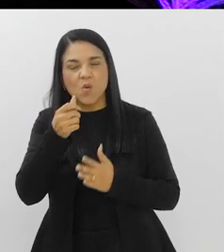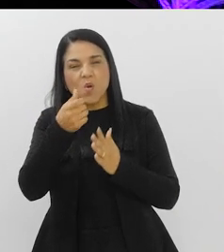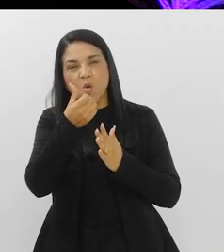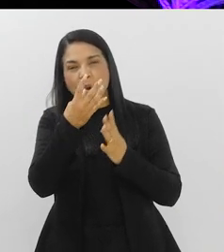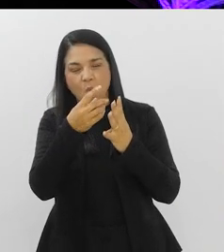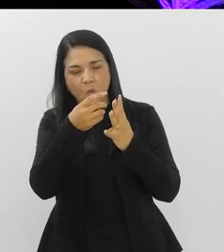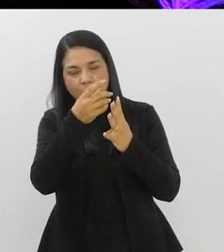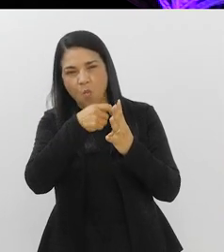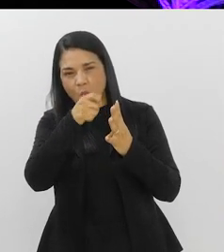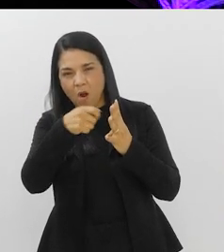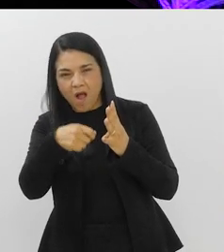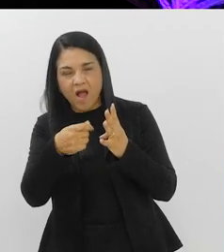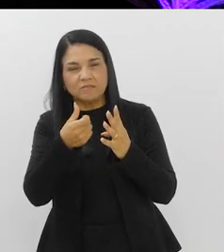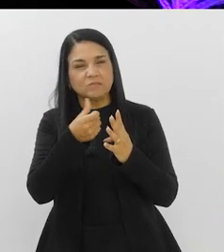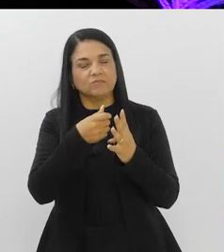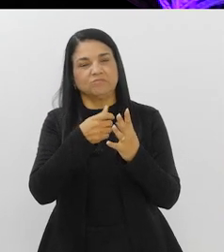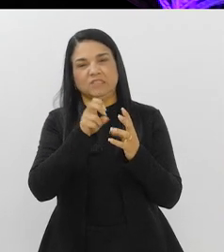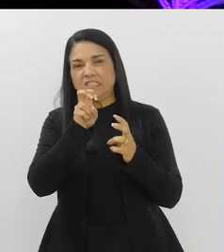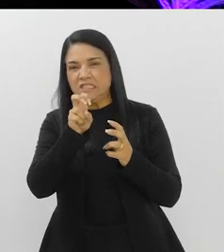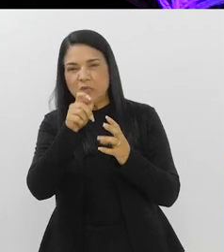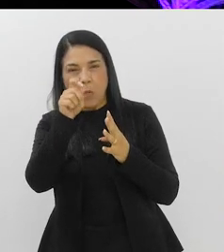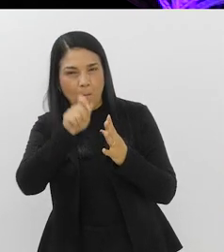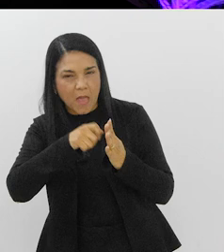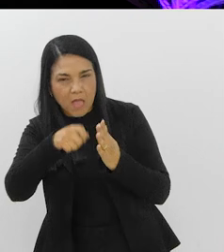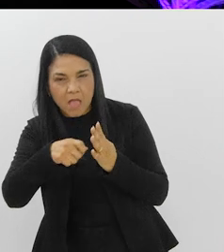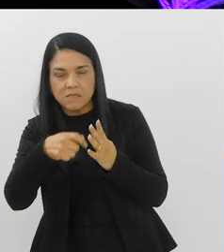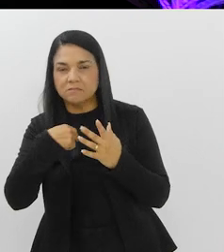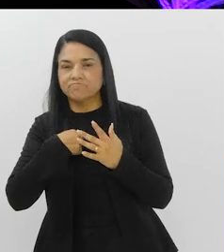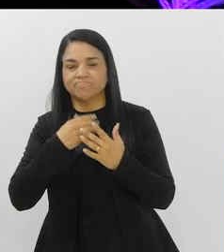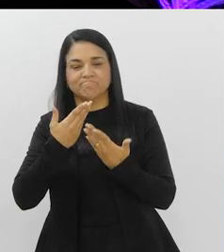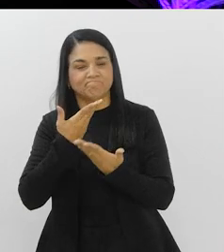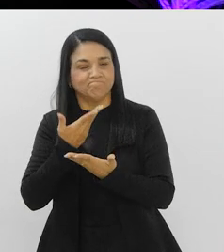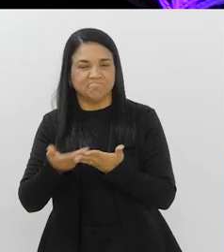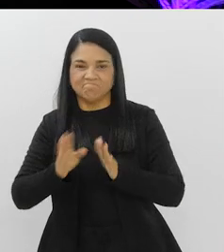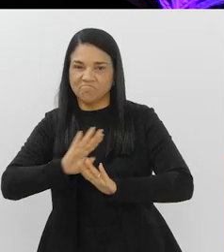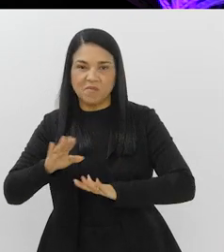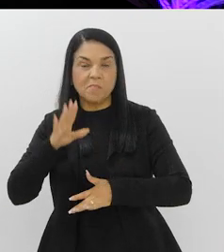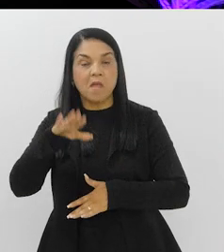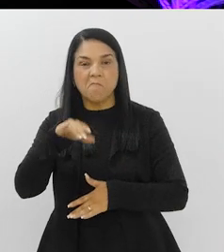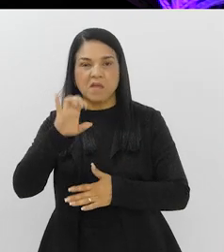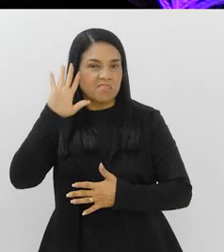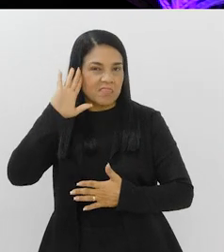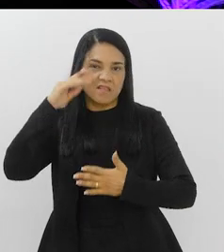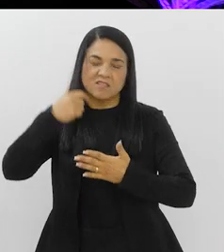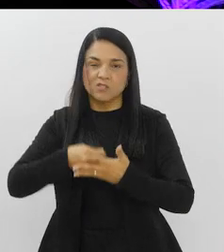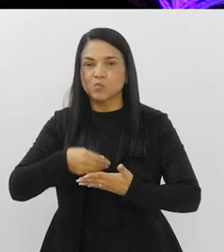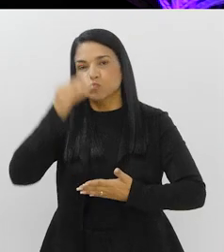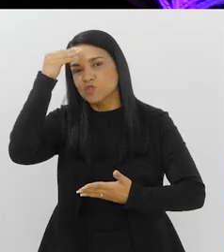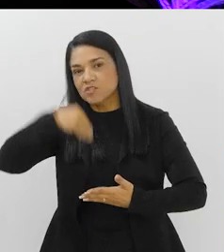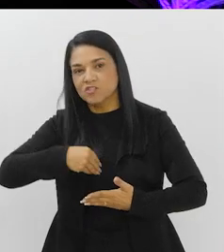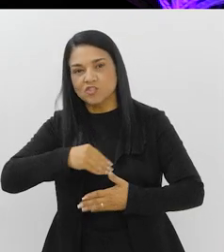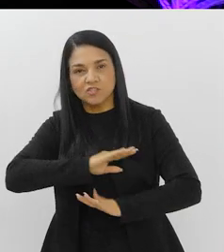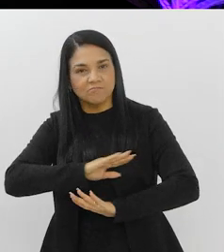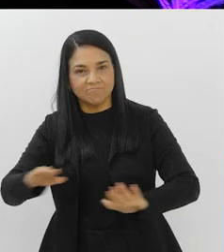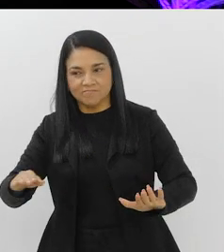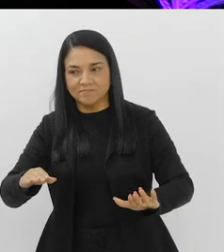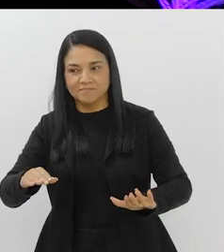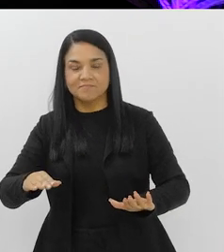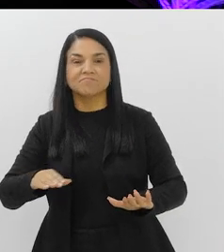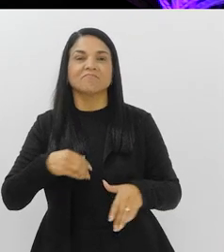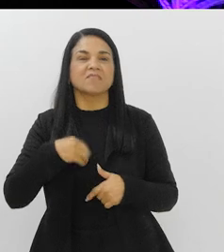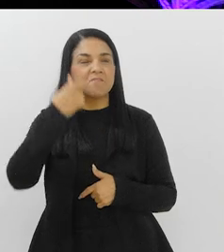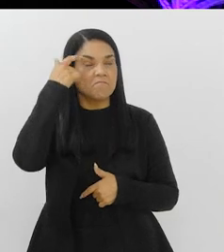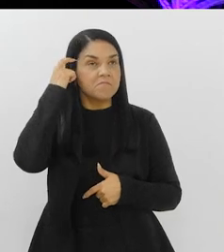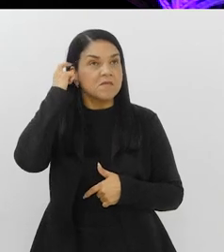meses depois a minha mãe Eh meio que decidiu que que não valia a pena continuar tentando eh eu acho que ela até foi